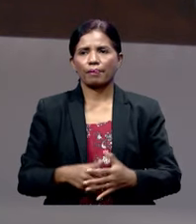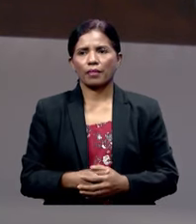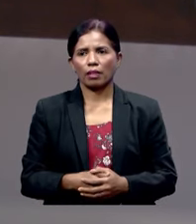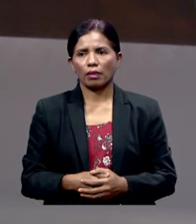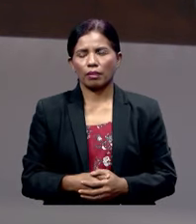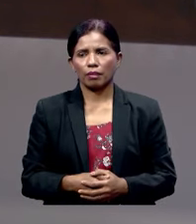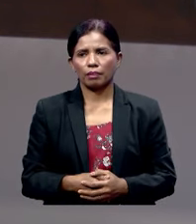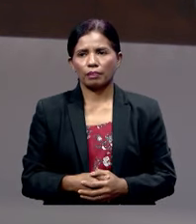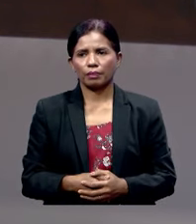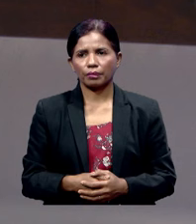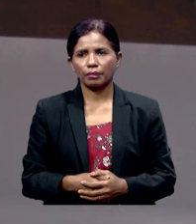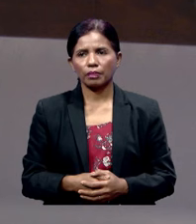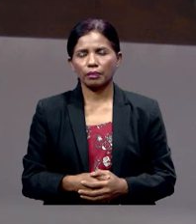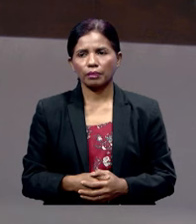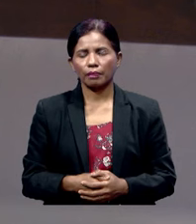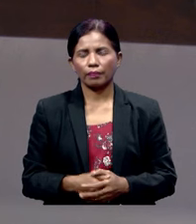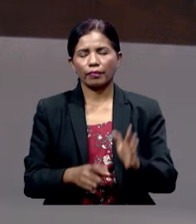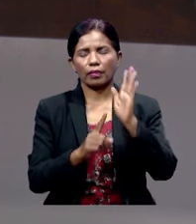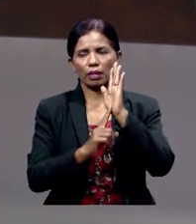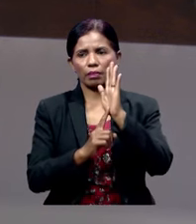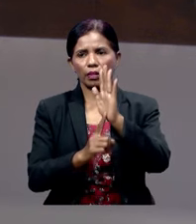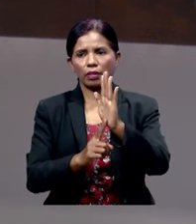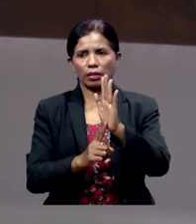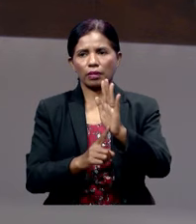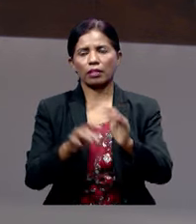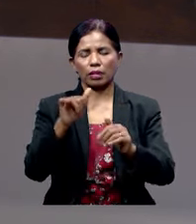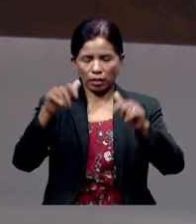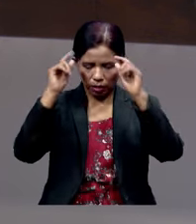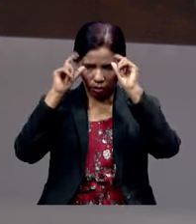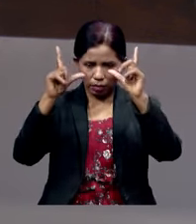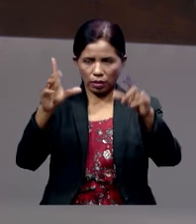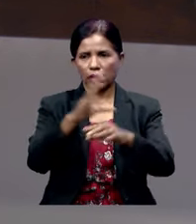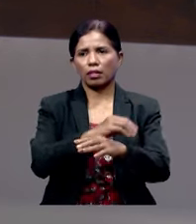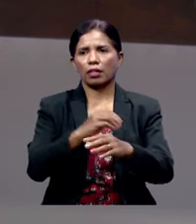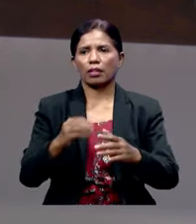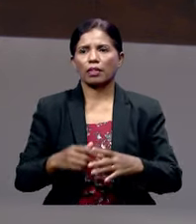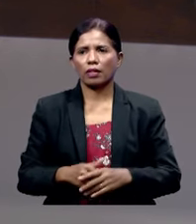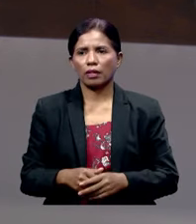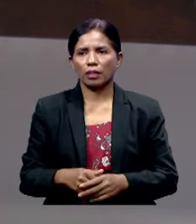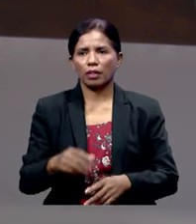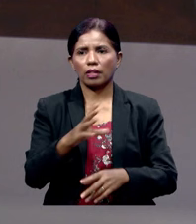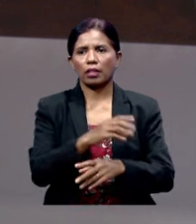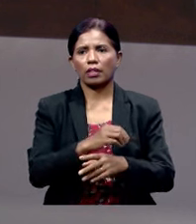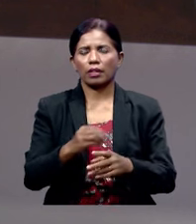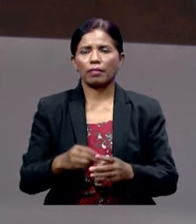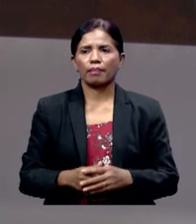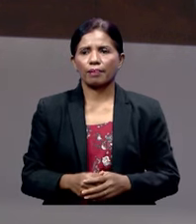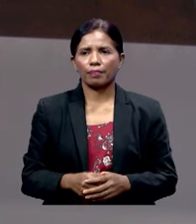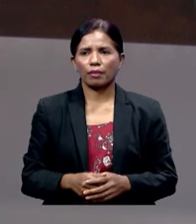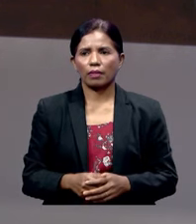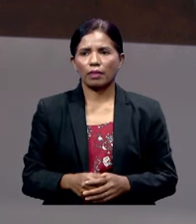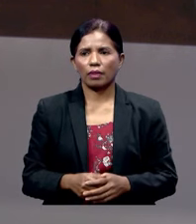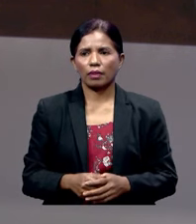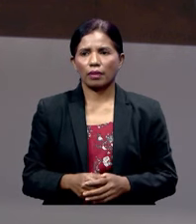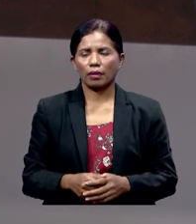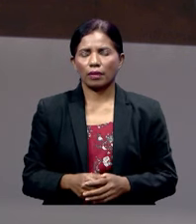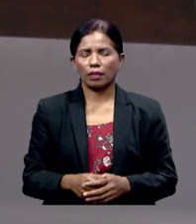que nos últimos anos a a presença de seitas em Timor Leste também e subiu Bastante e